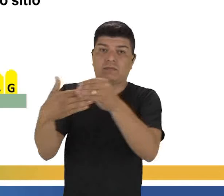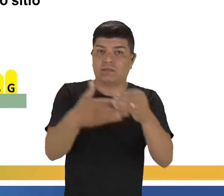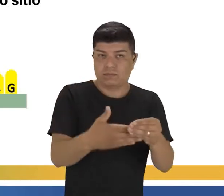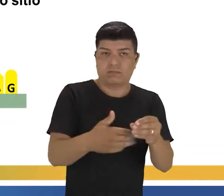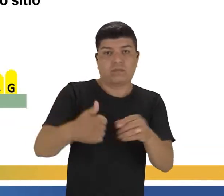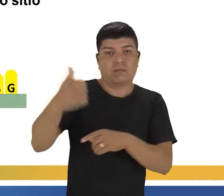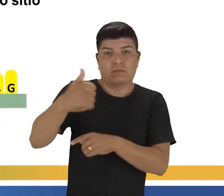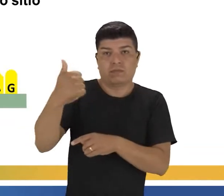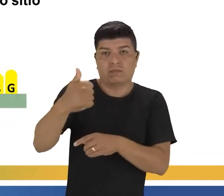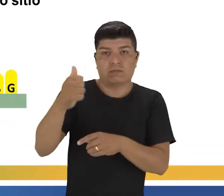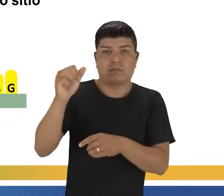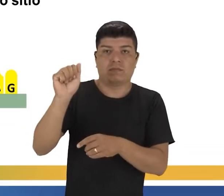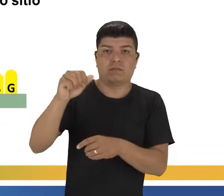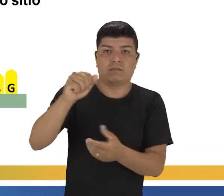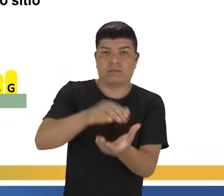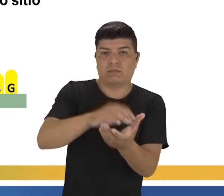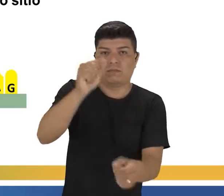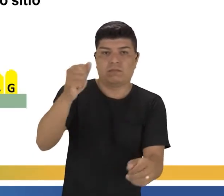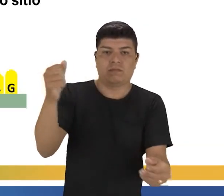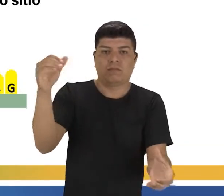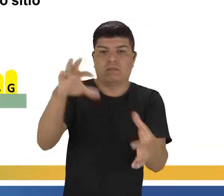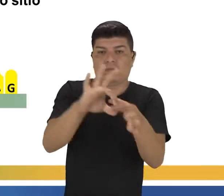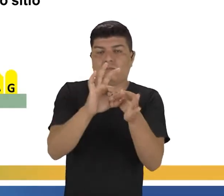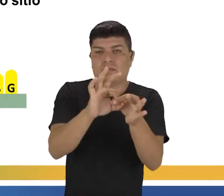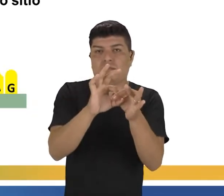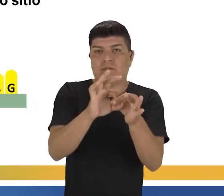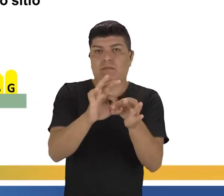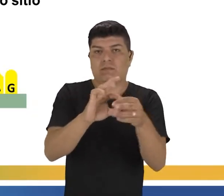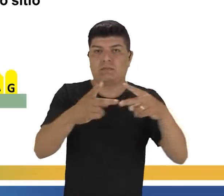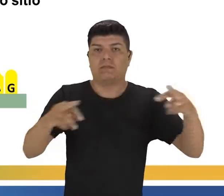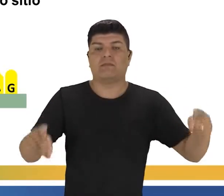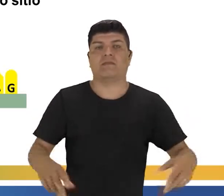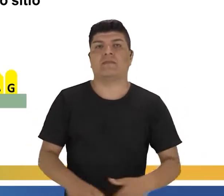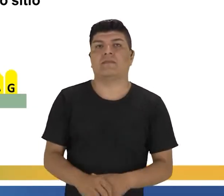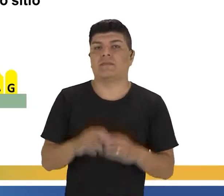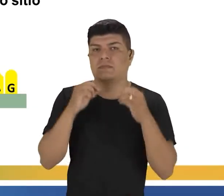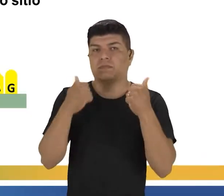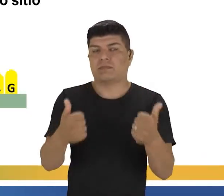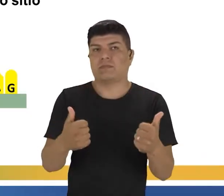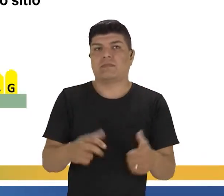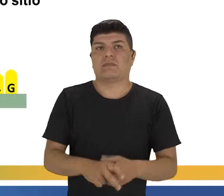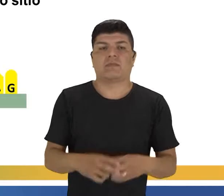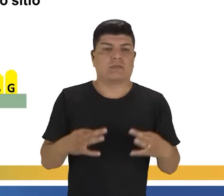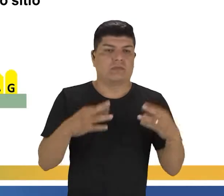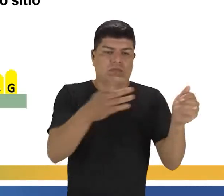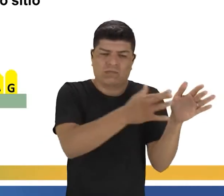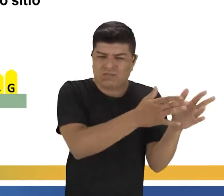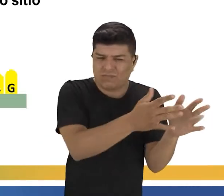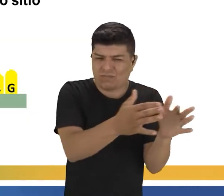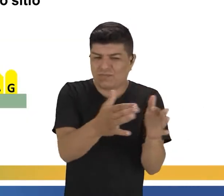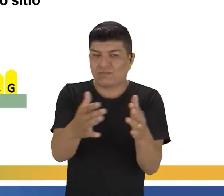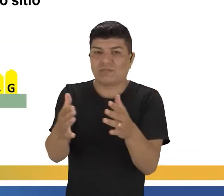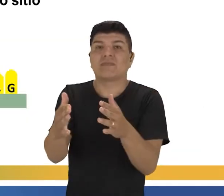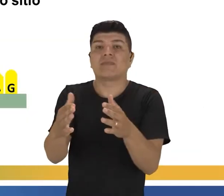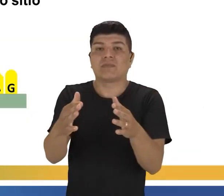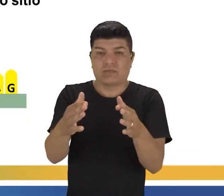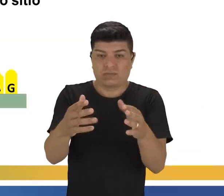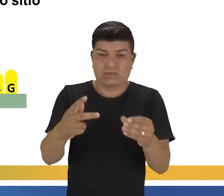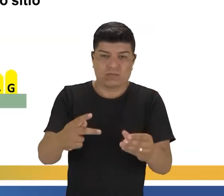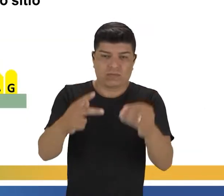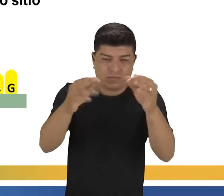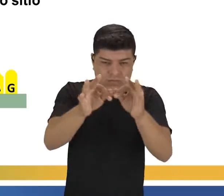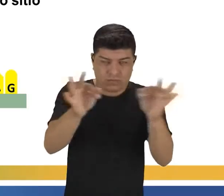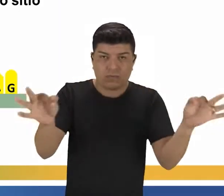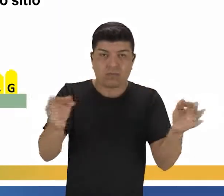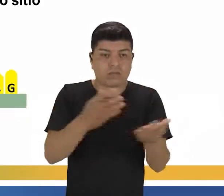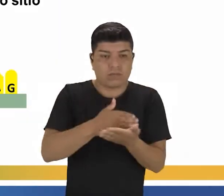o primeiro aminoácido para ser acoplado nessa cadeia, tudo bem? Todo o processo de síntese de proteína vai